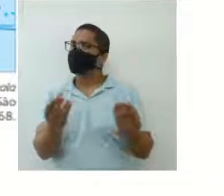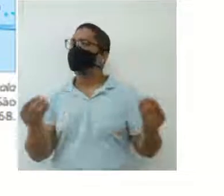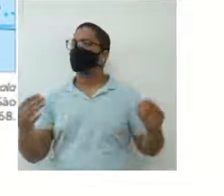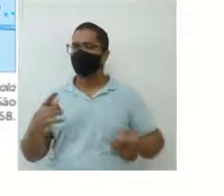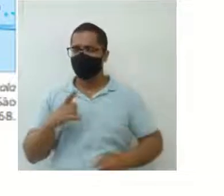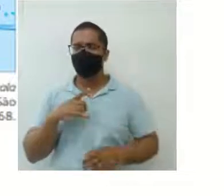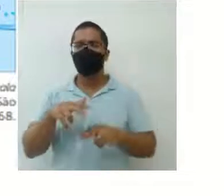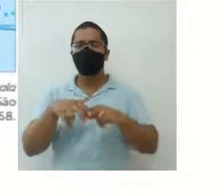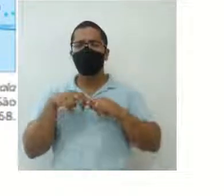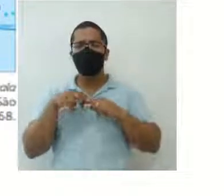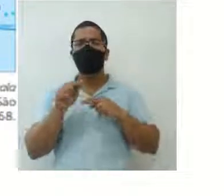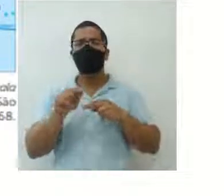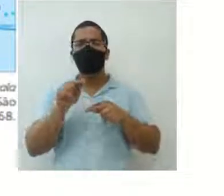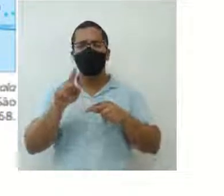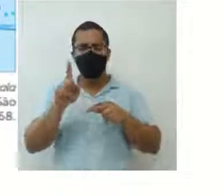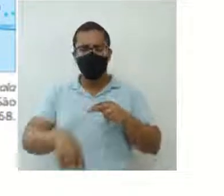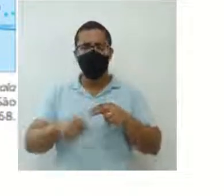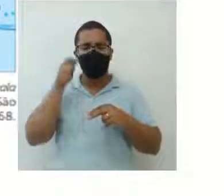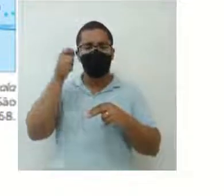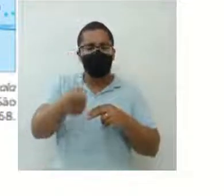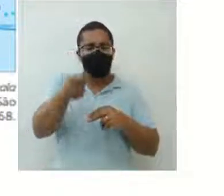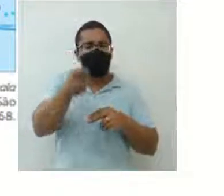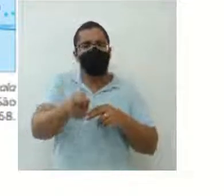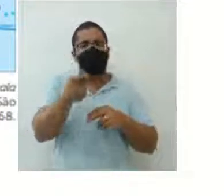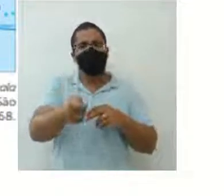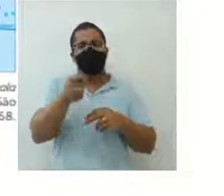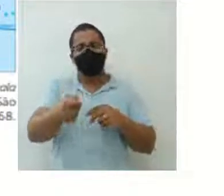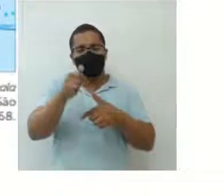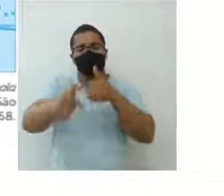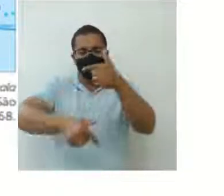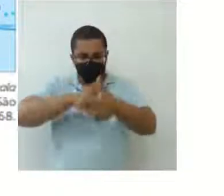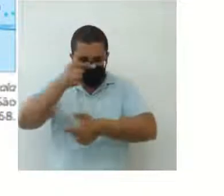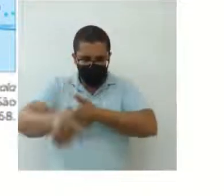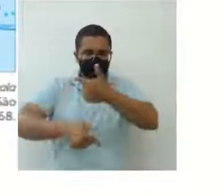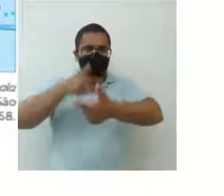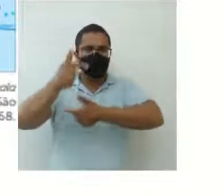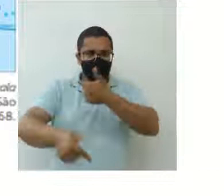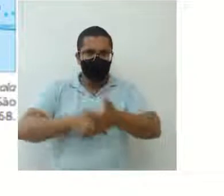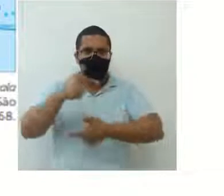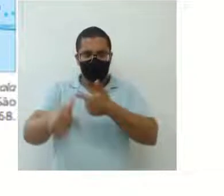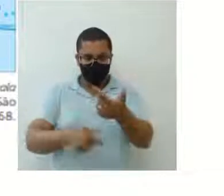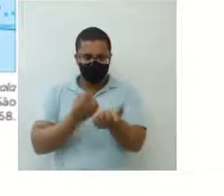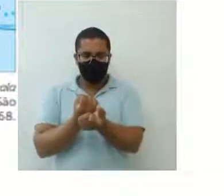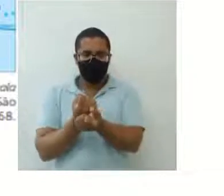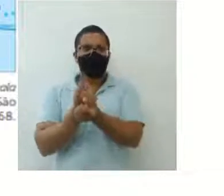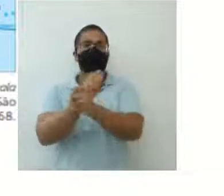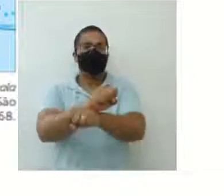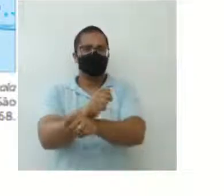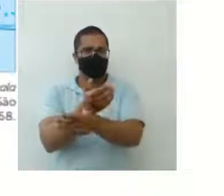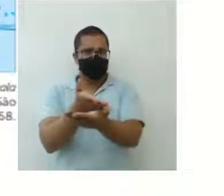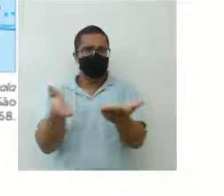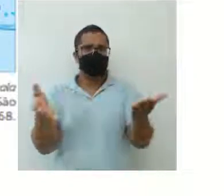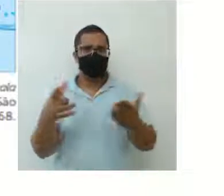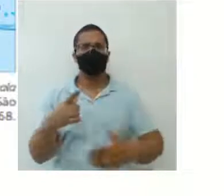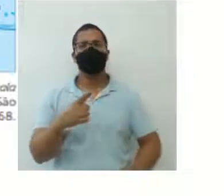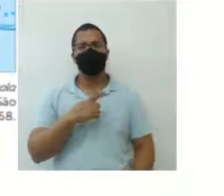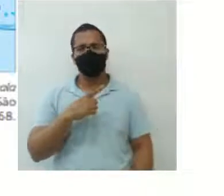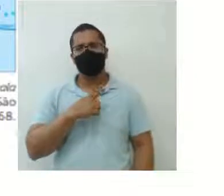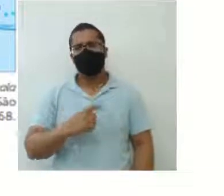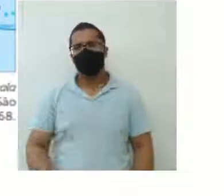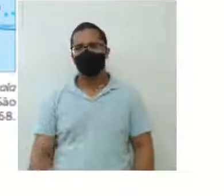sob truculento regime de trabalho forçado, ou escravo, né? Trabalho forçado ou